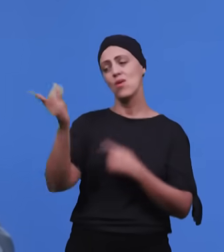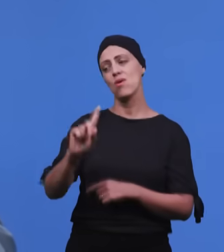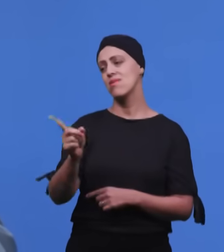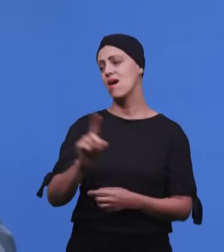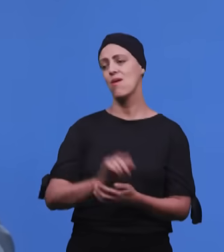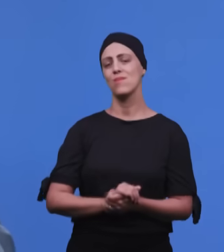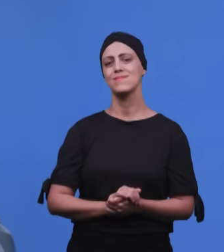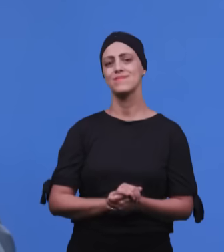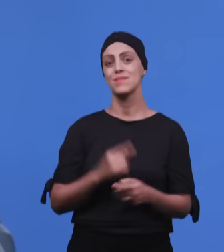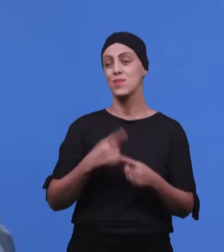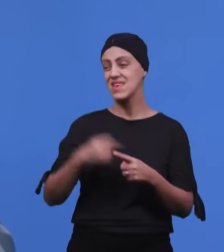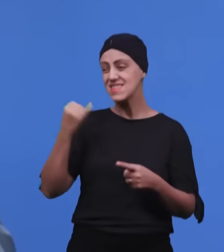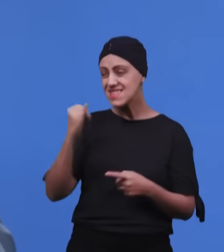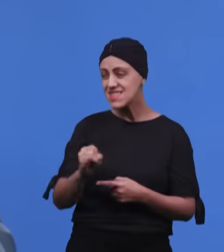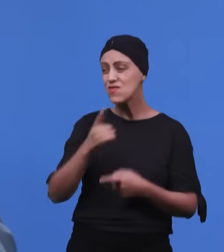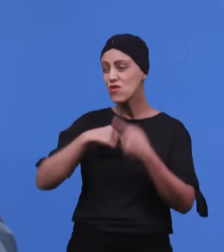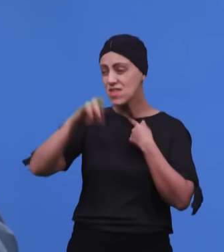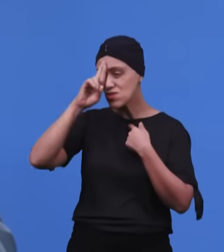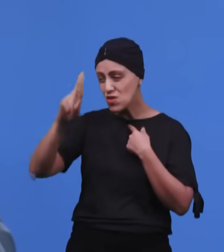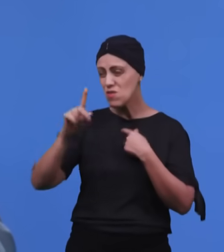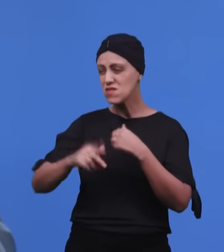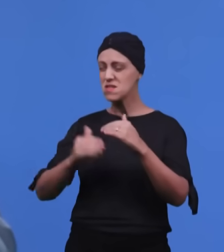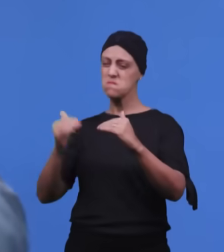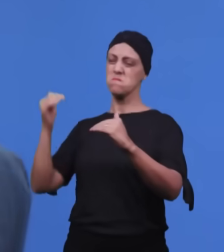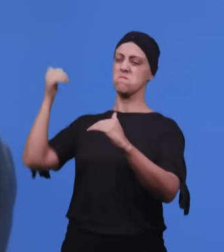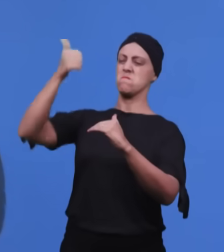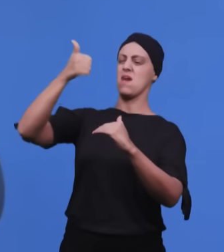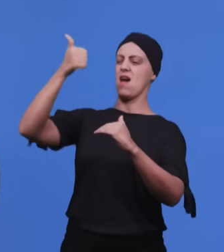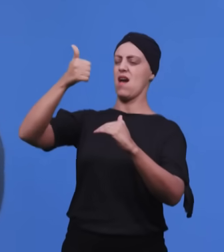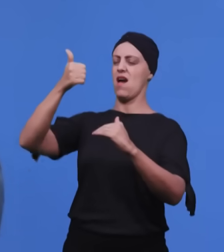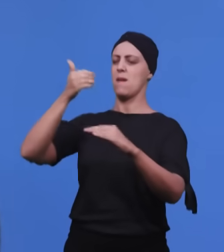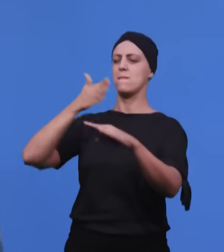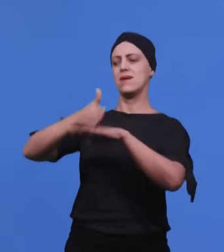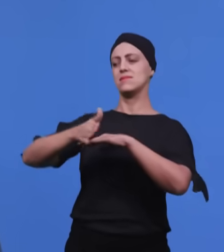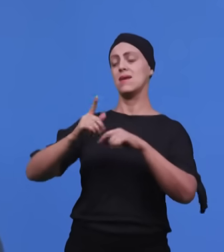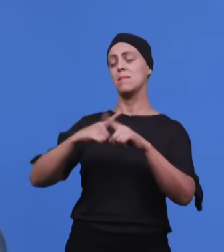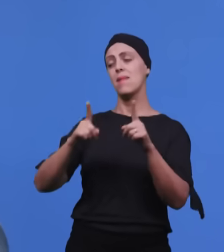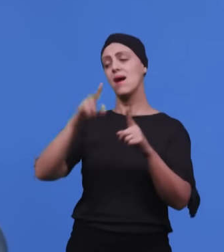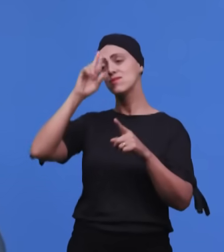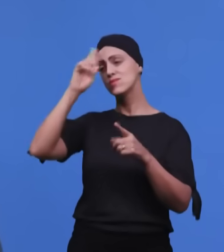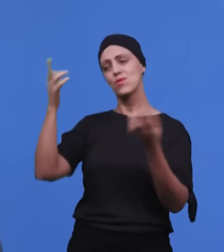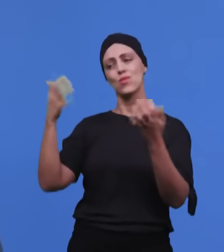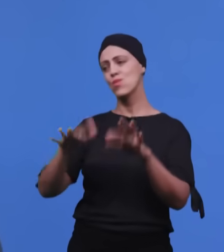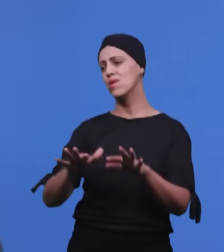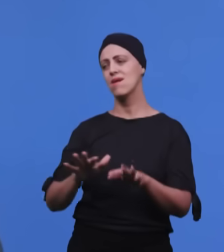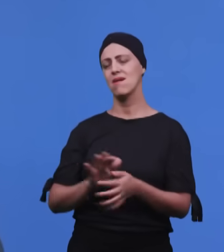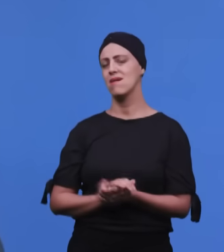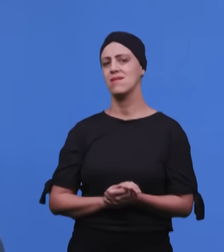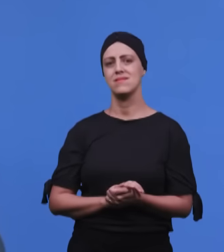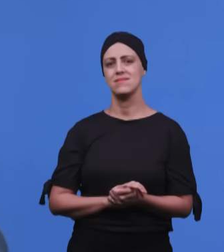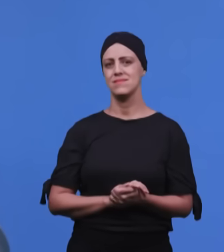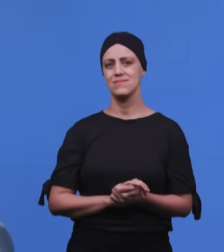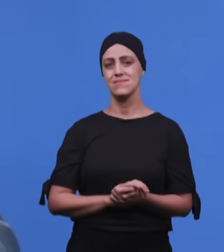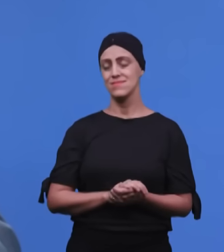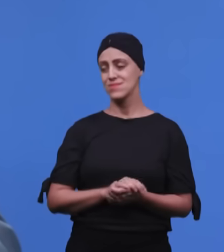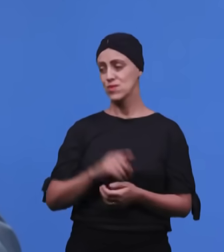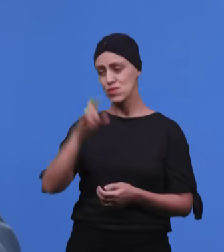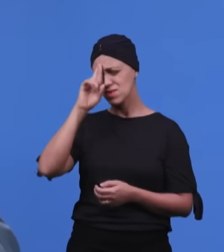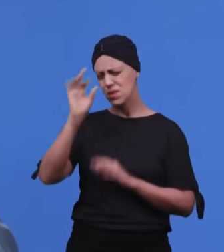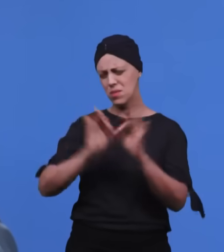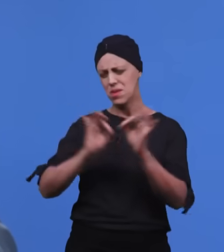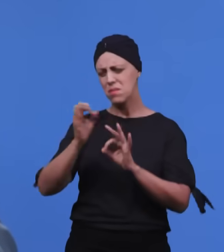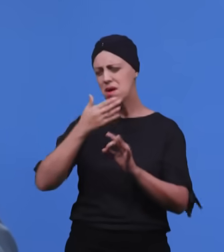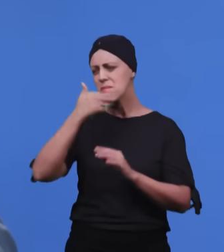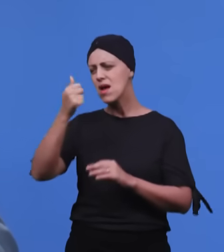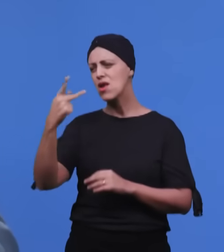porque se foi da vontade do Senhor você passaria em primeiro lugar você era a primeira a ser classificado e selecionado o senhor tem o